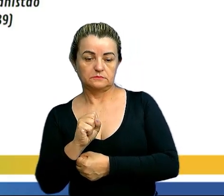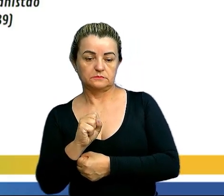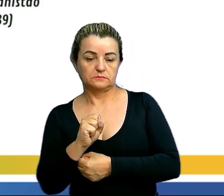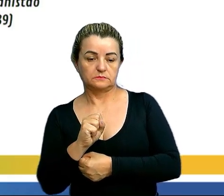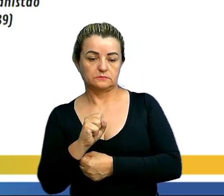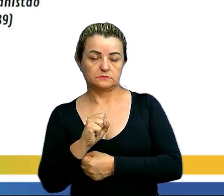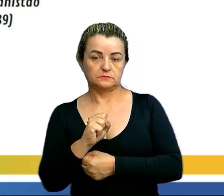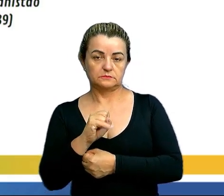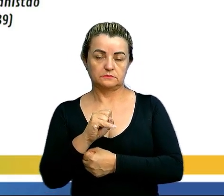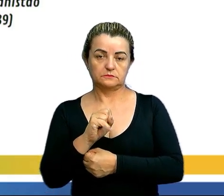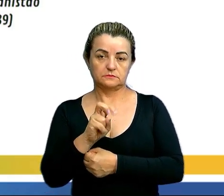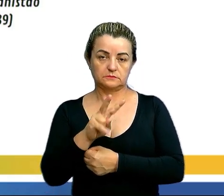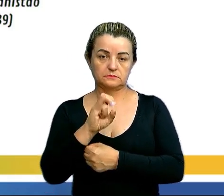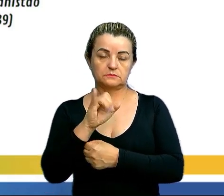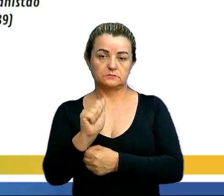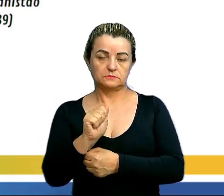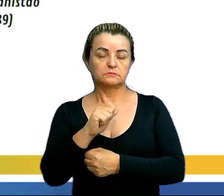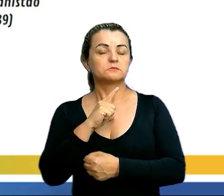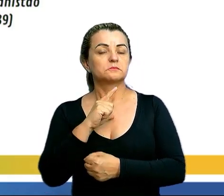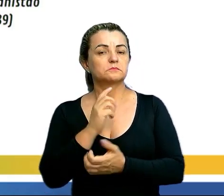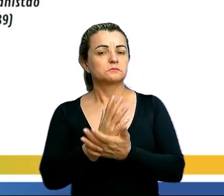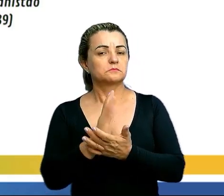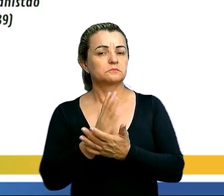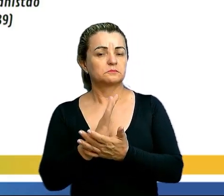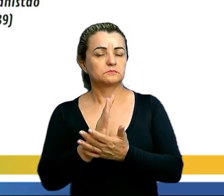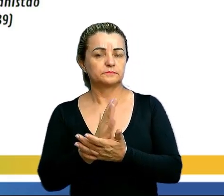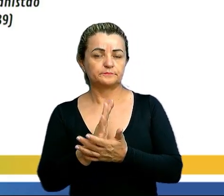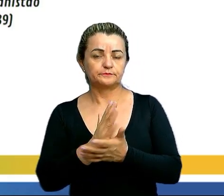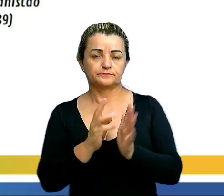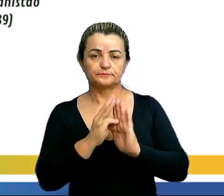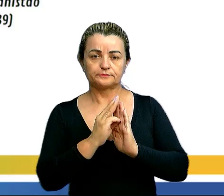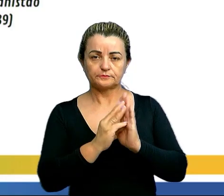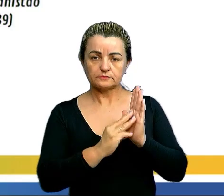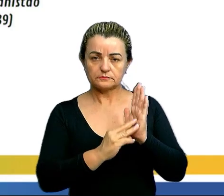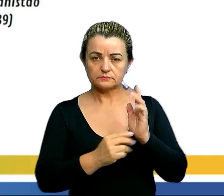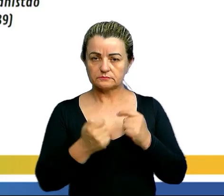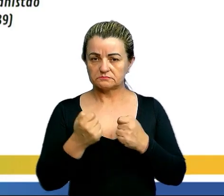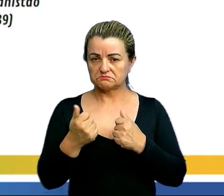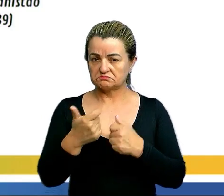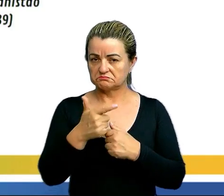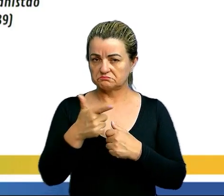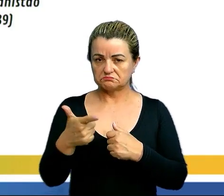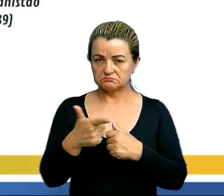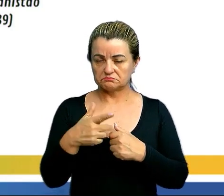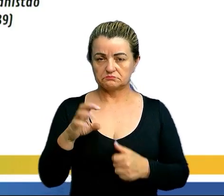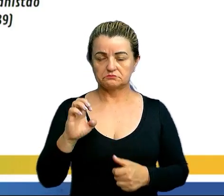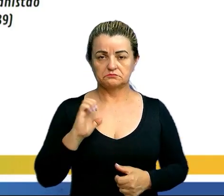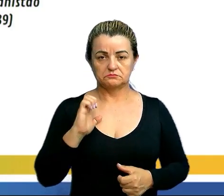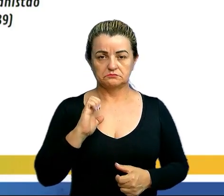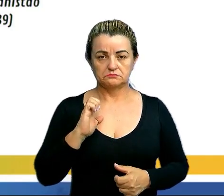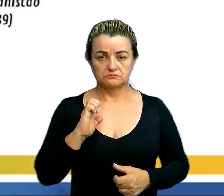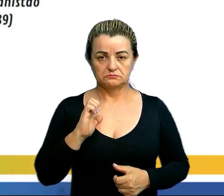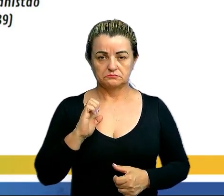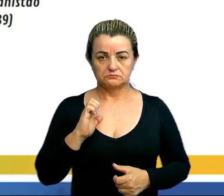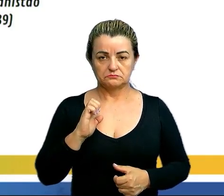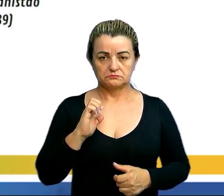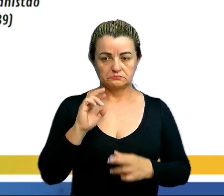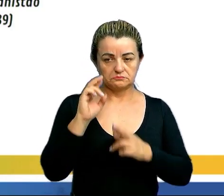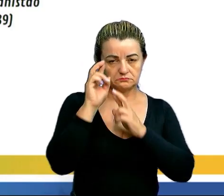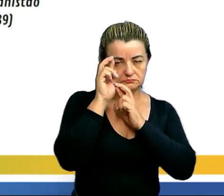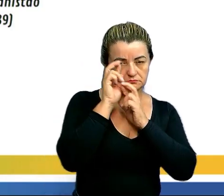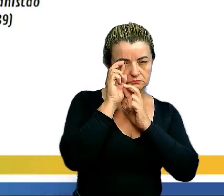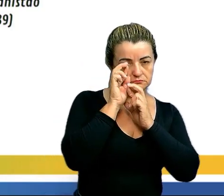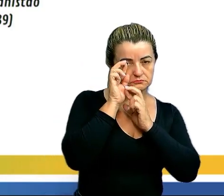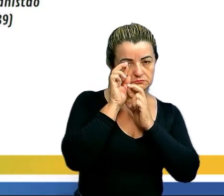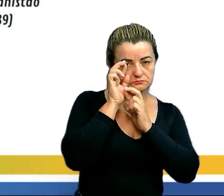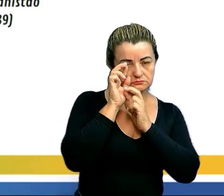E também alguns métodos meio, digamos assim, pouco éticos, né? Espionagem, com a